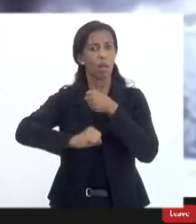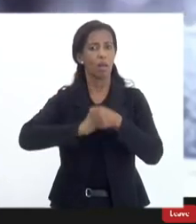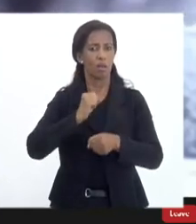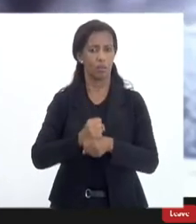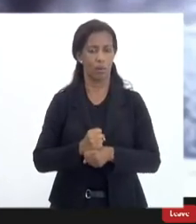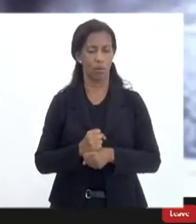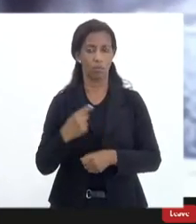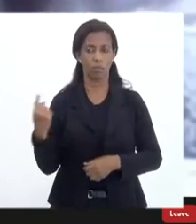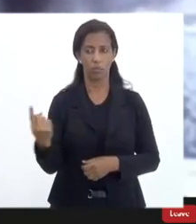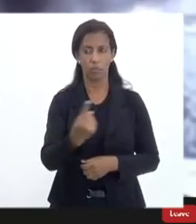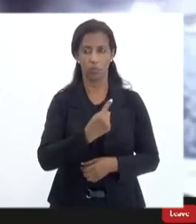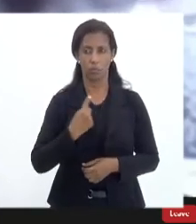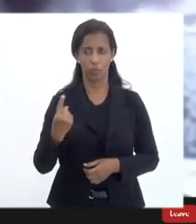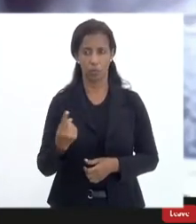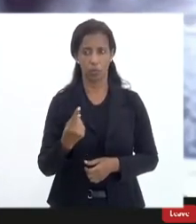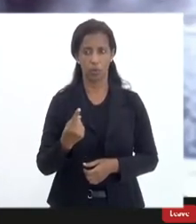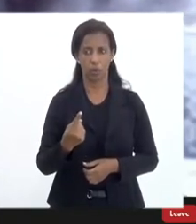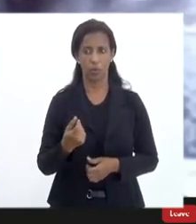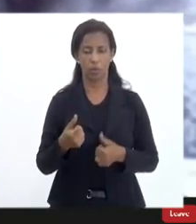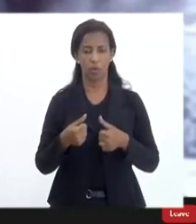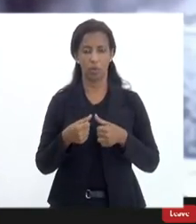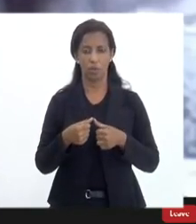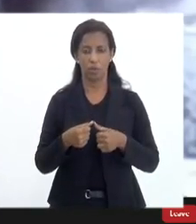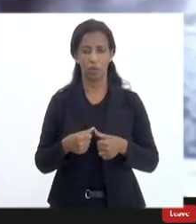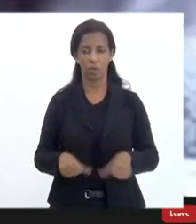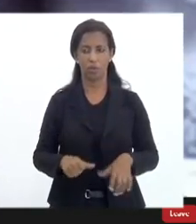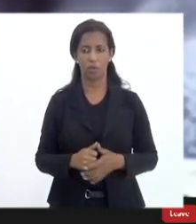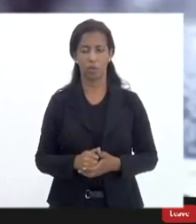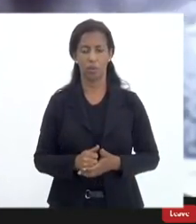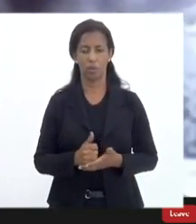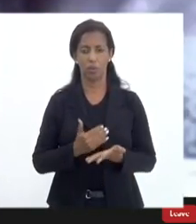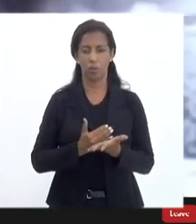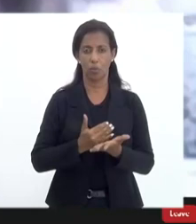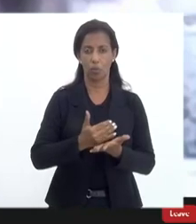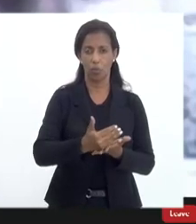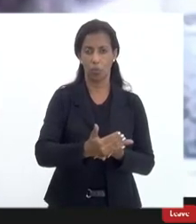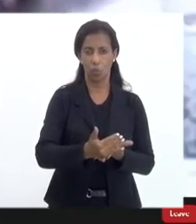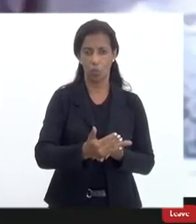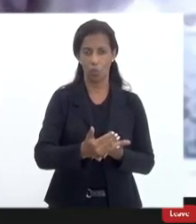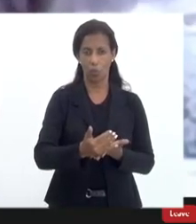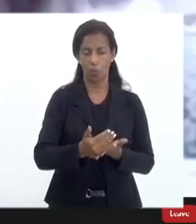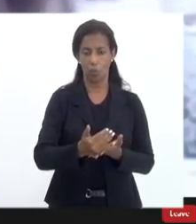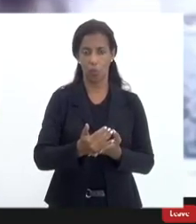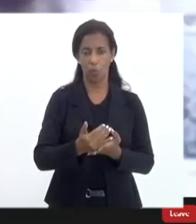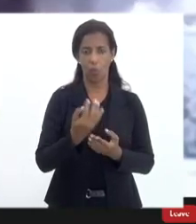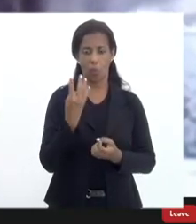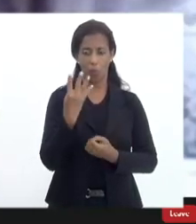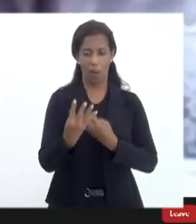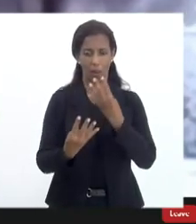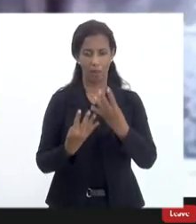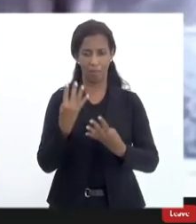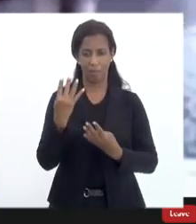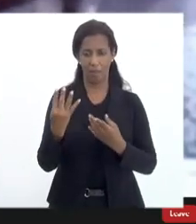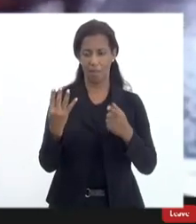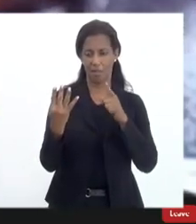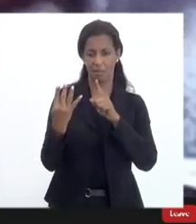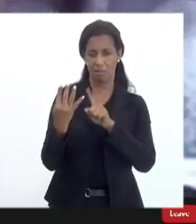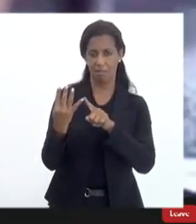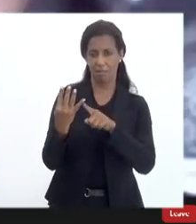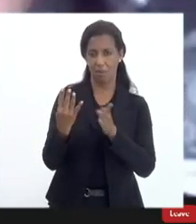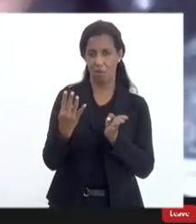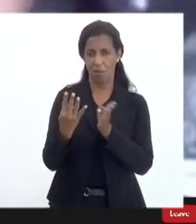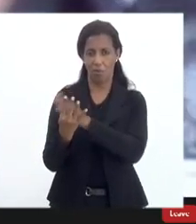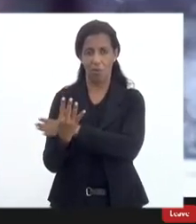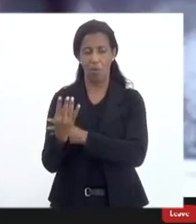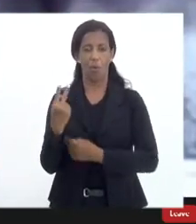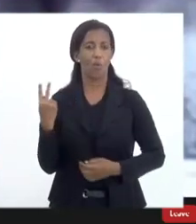Nós estamos no início do último quadrimestre do ano. O